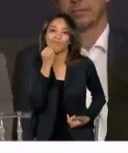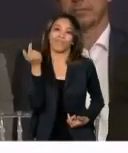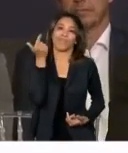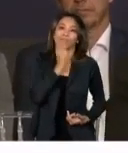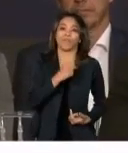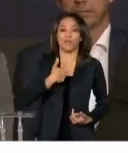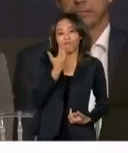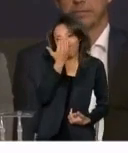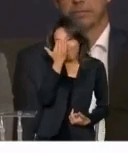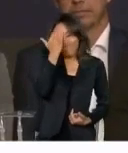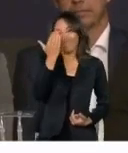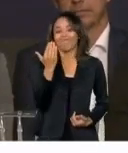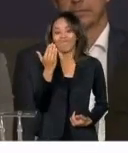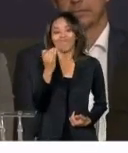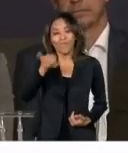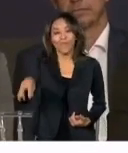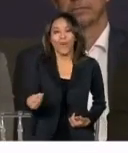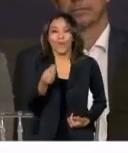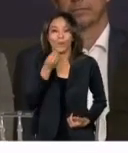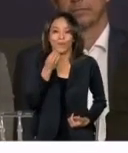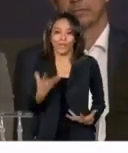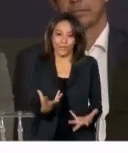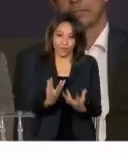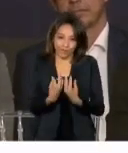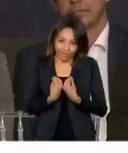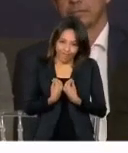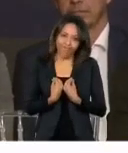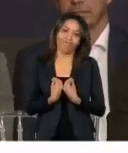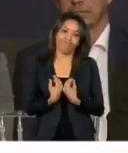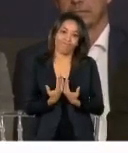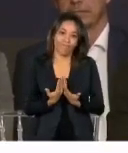muito grato por essas oportunidades. E